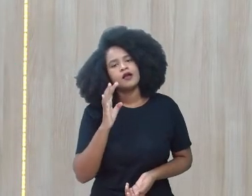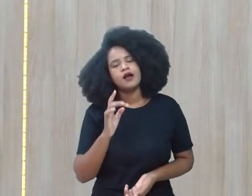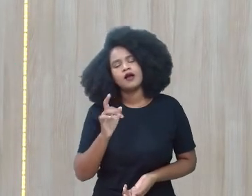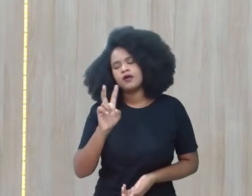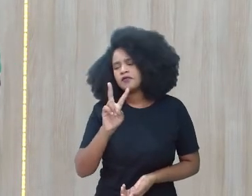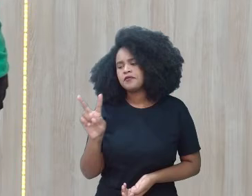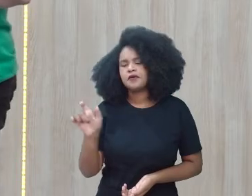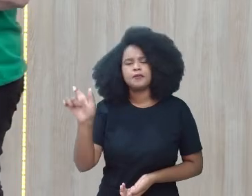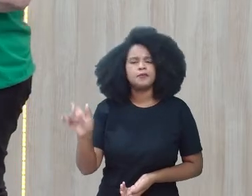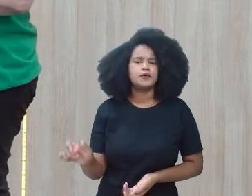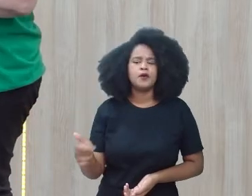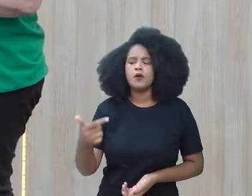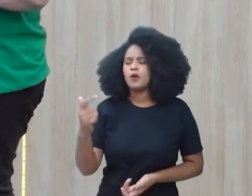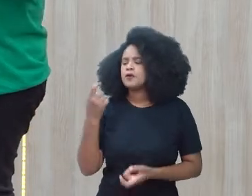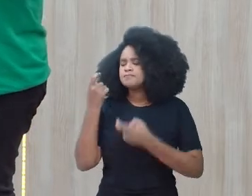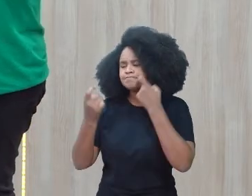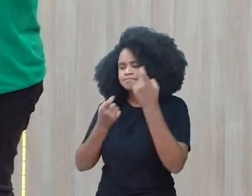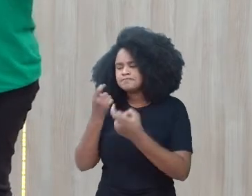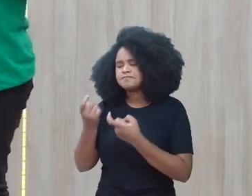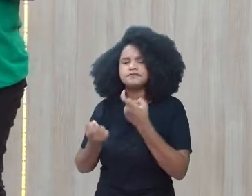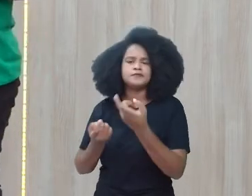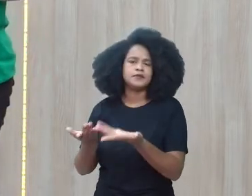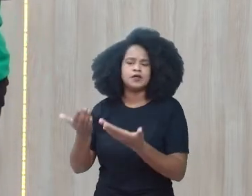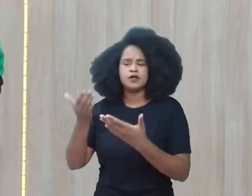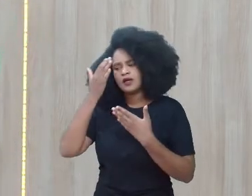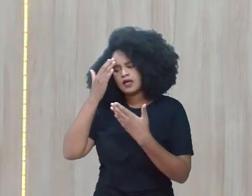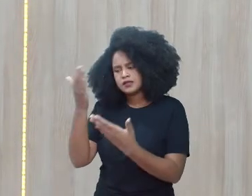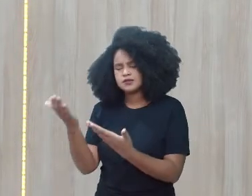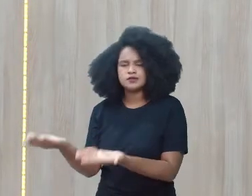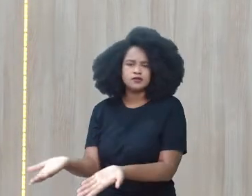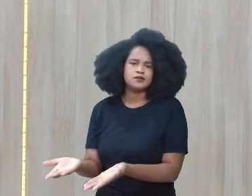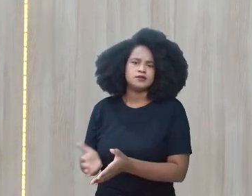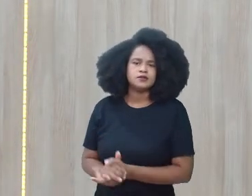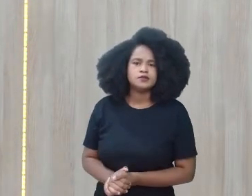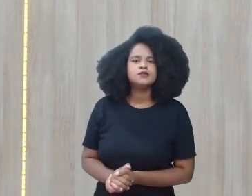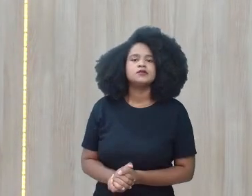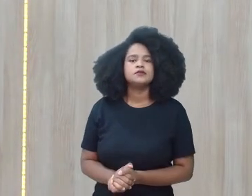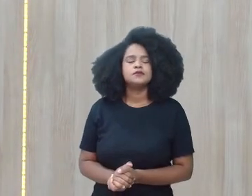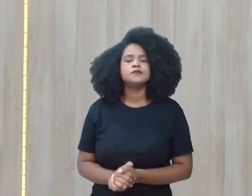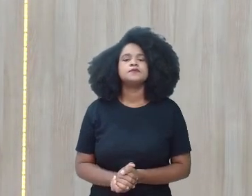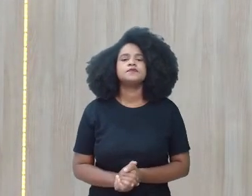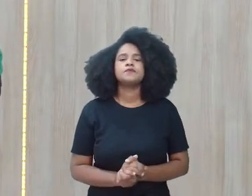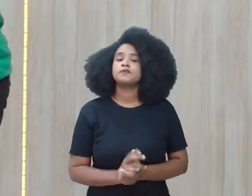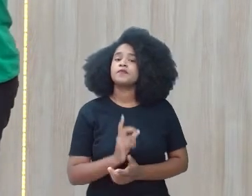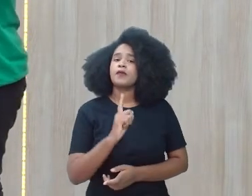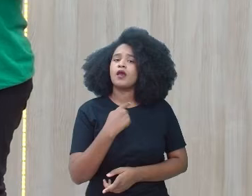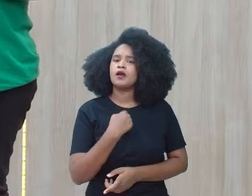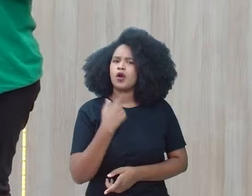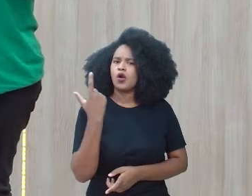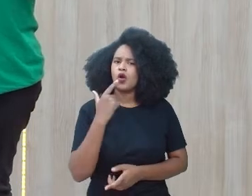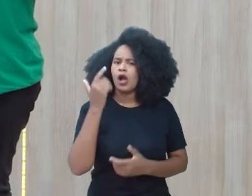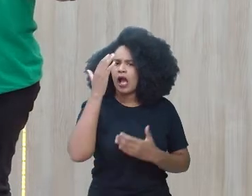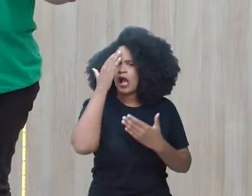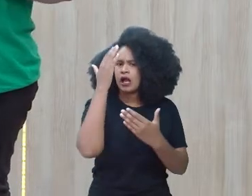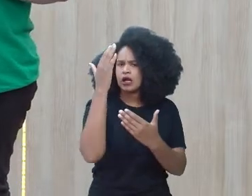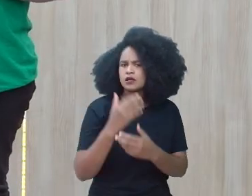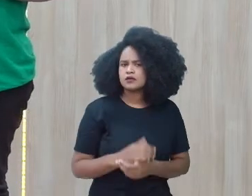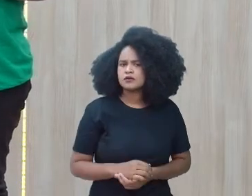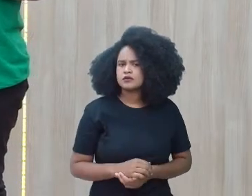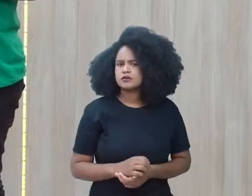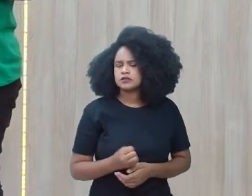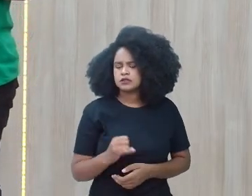outro, se preocupar com o outro, ter gratidão. E será que conseguimos agradecer quando as coisas não